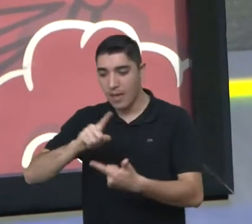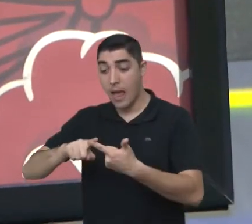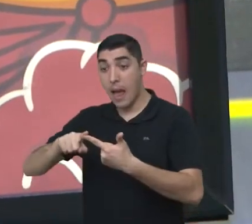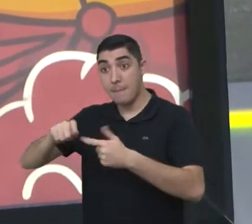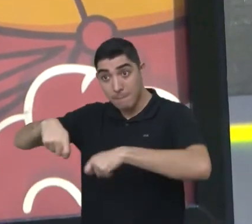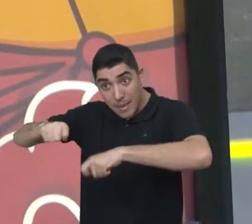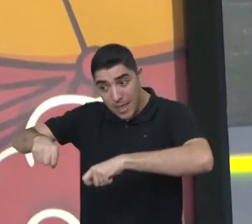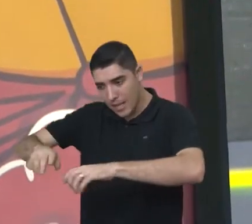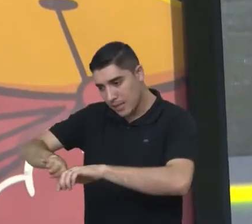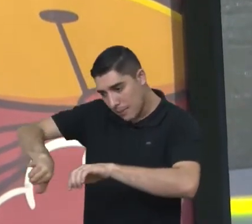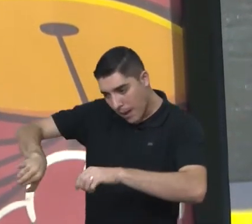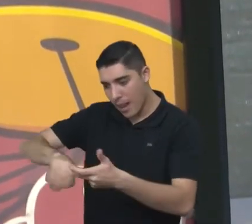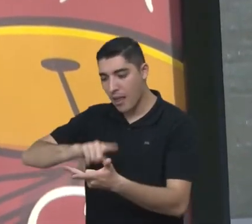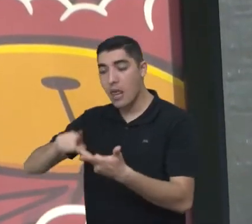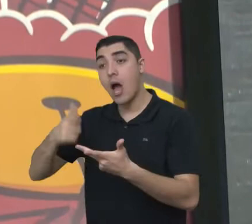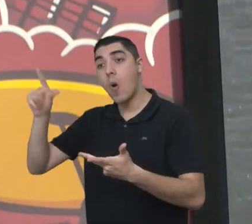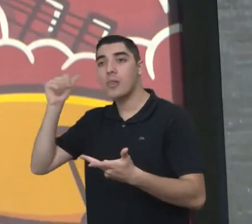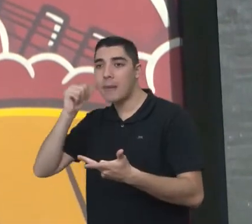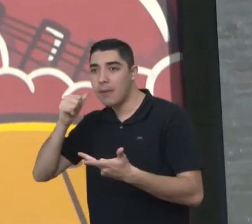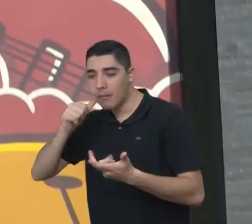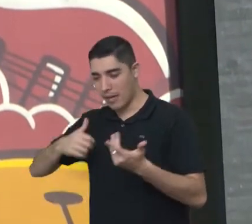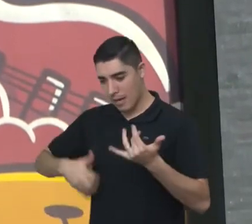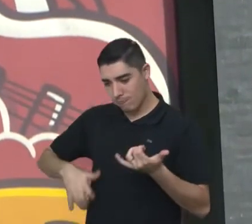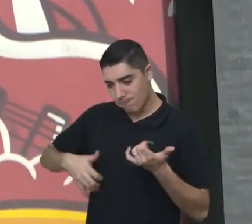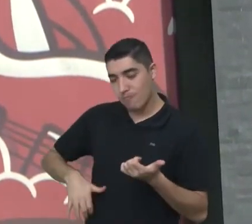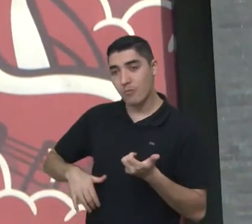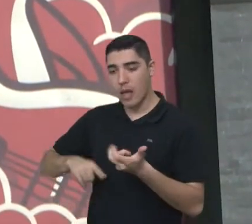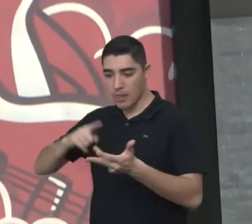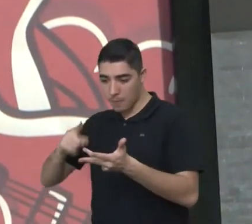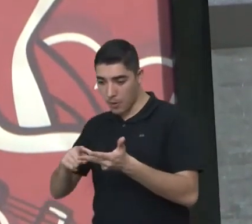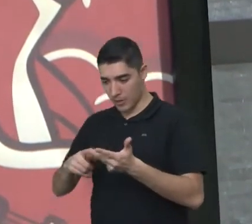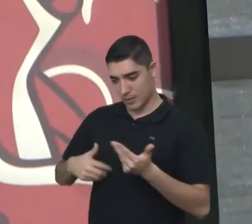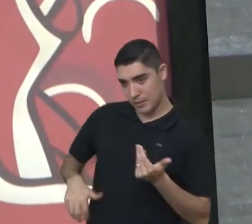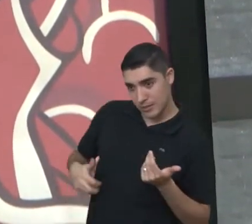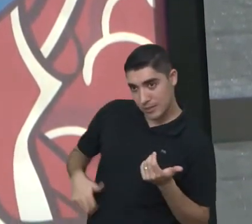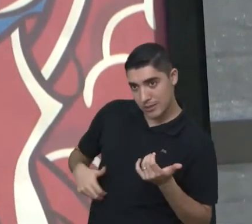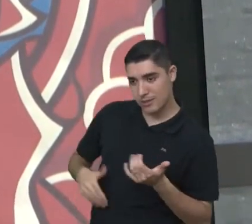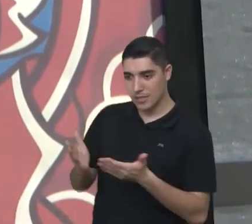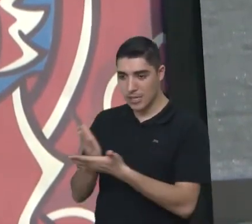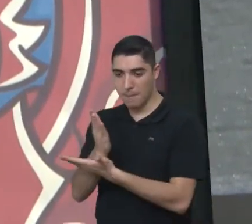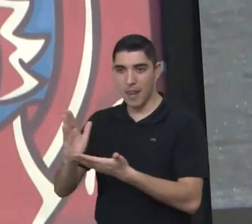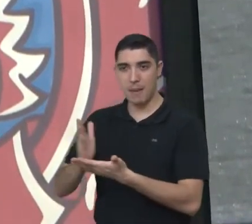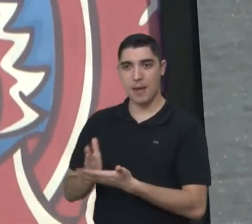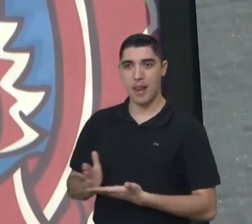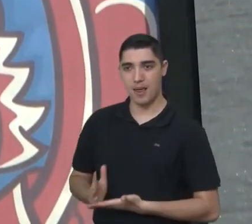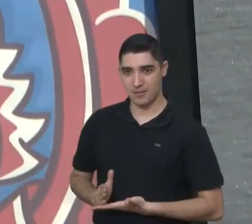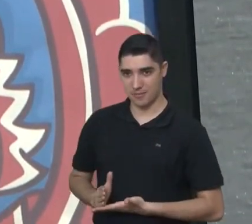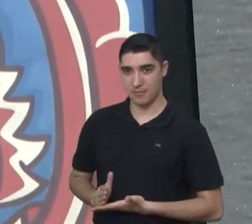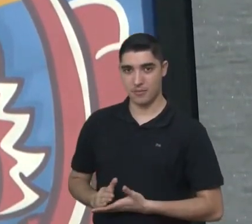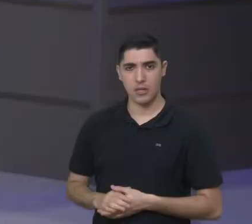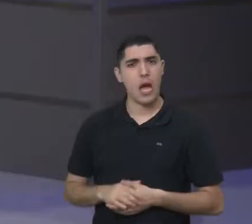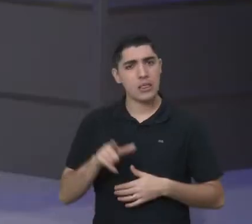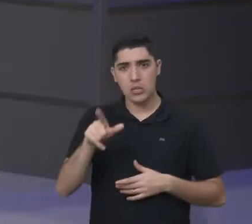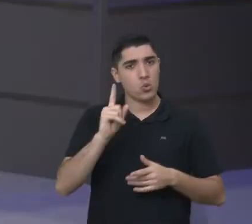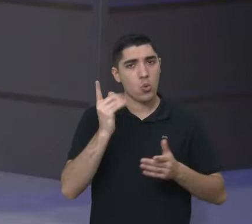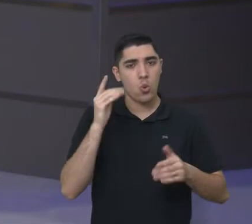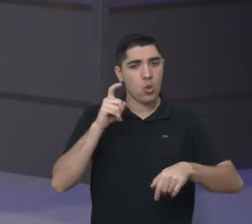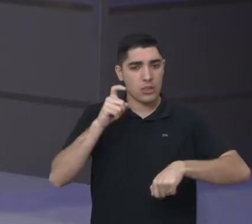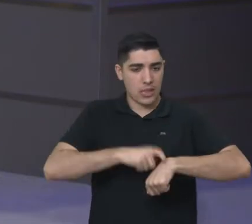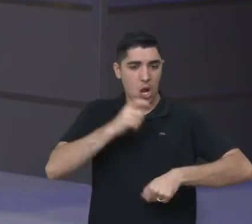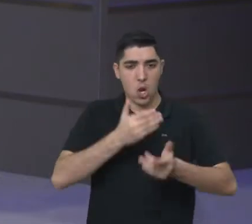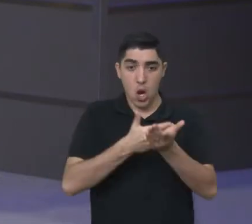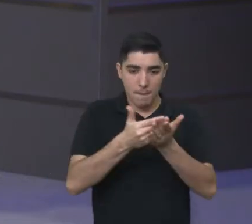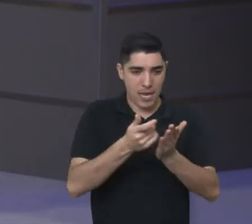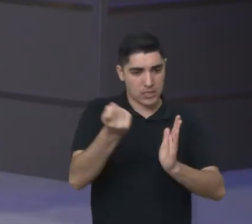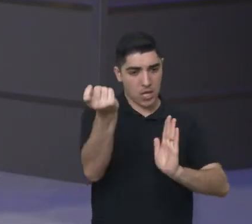Caraca, depois junta tudo e aí você vai moldando, encaixa de ajustando digitalmente, Pode crer, e você já não começa desenhando grande,